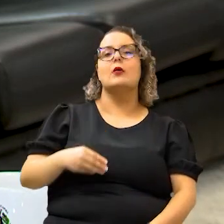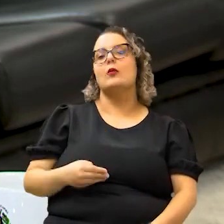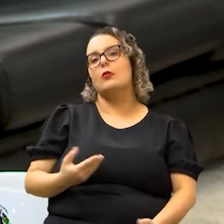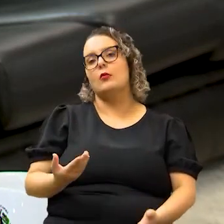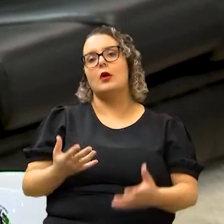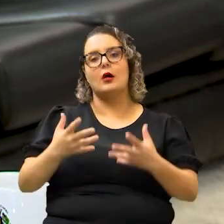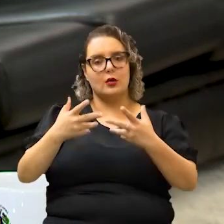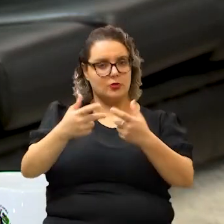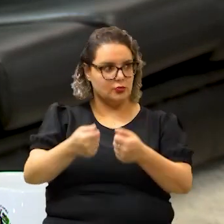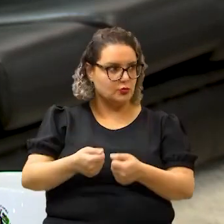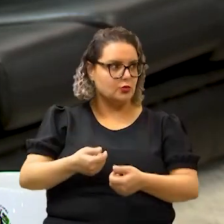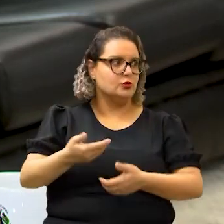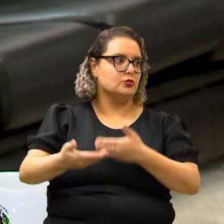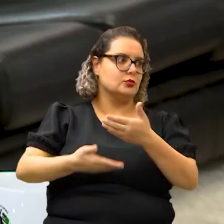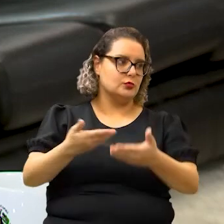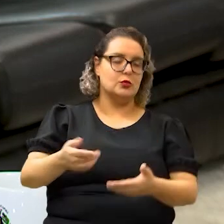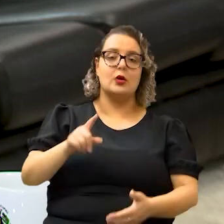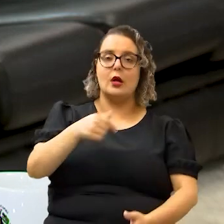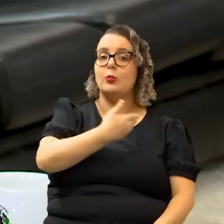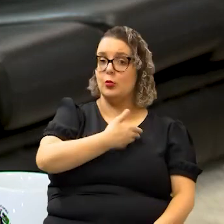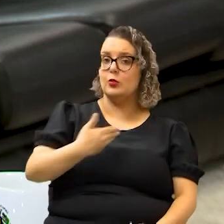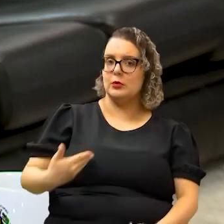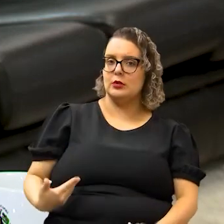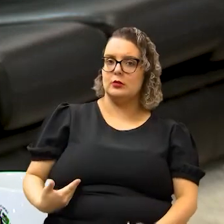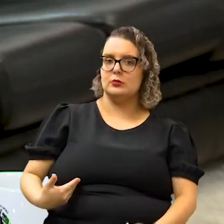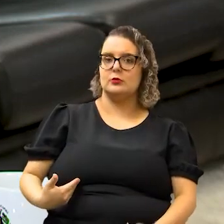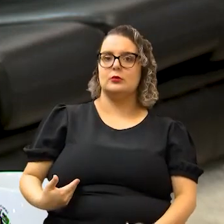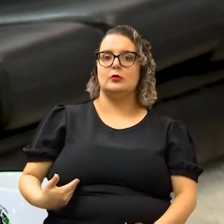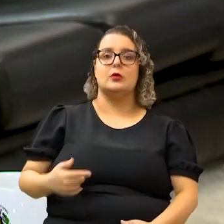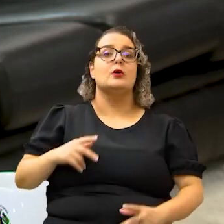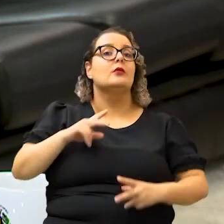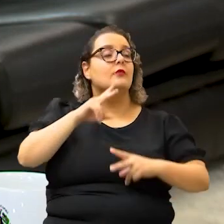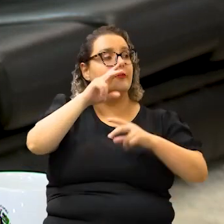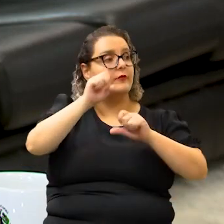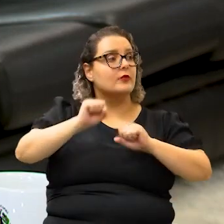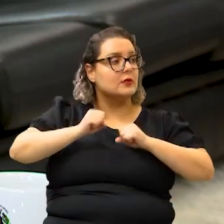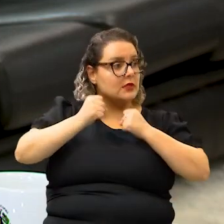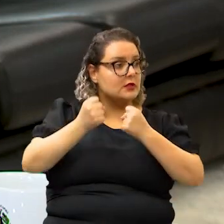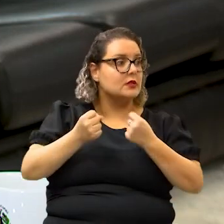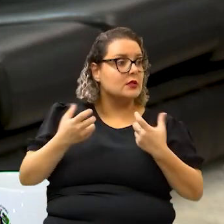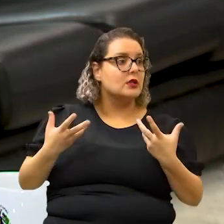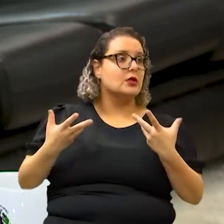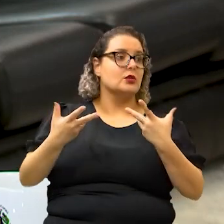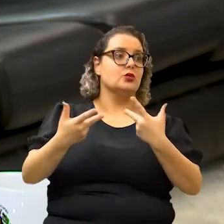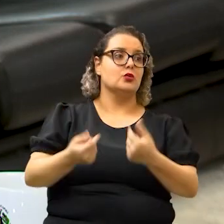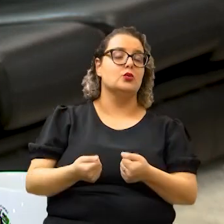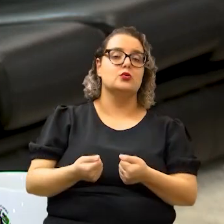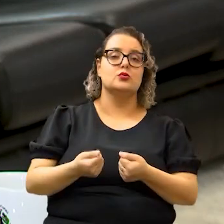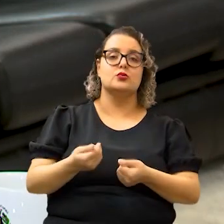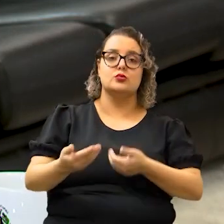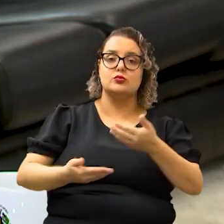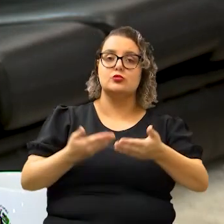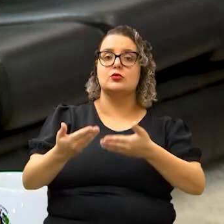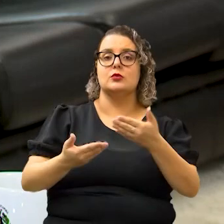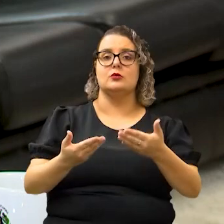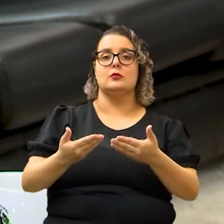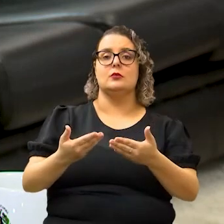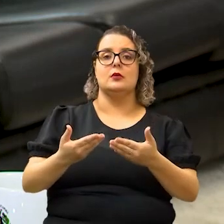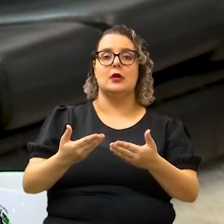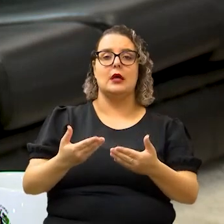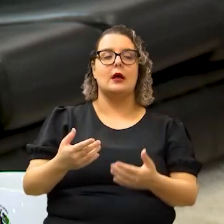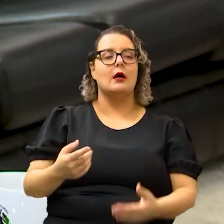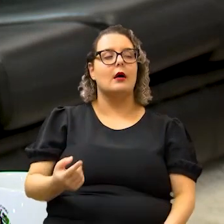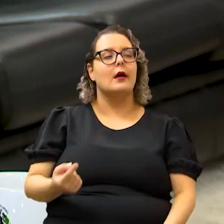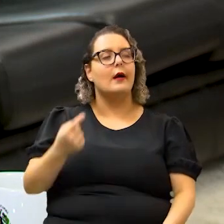que está a serviço da população, é servidor público. E também fortalecer em todo